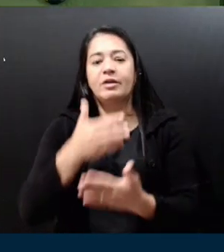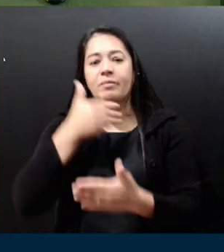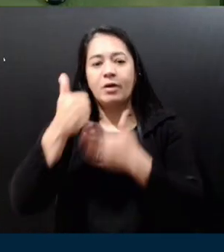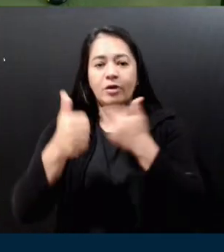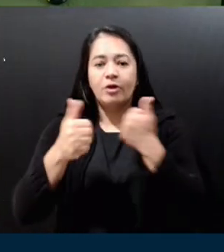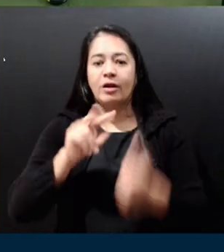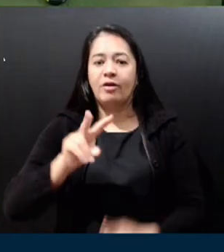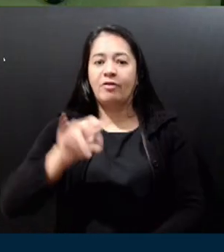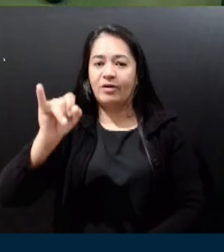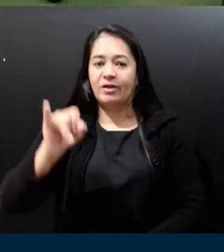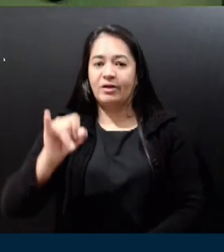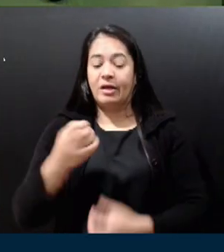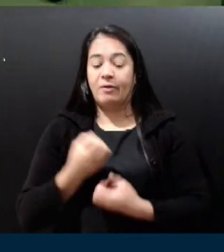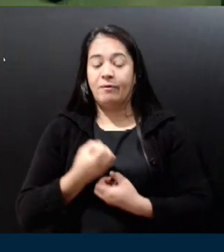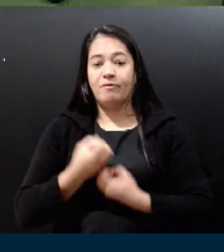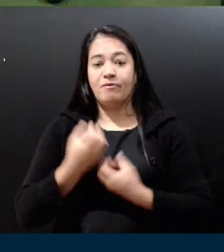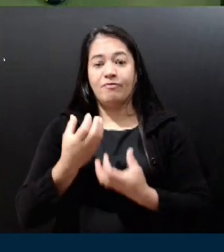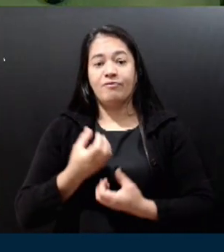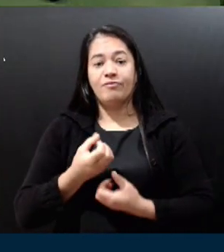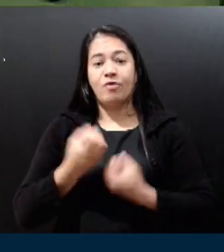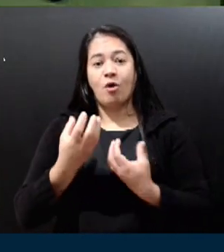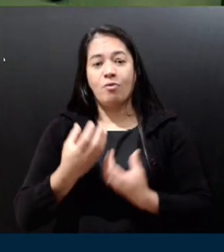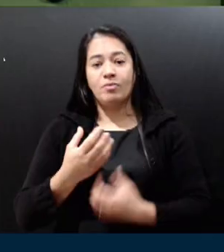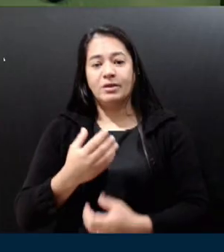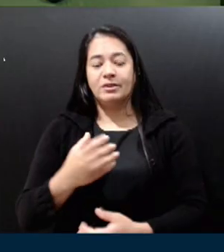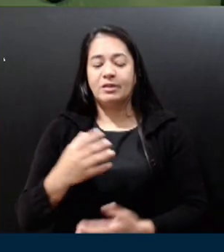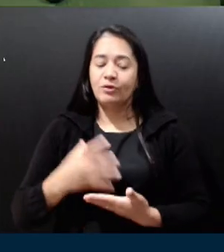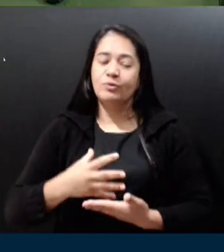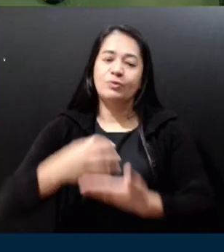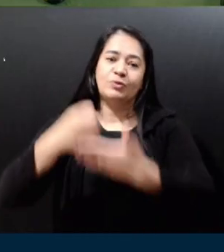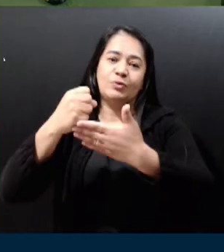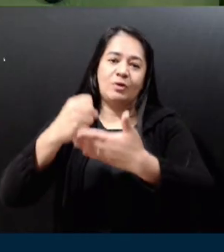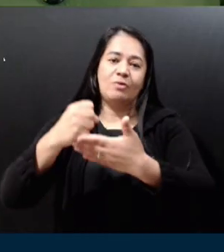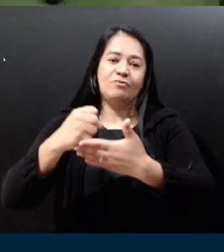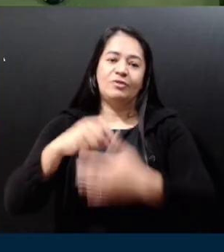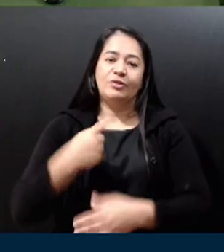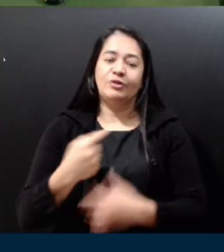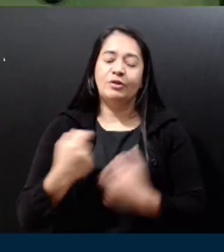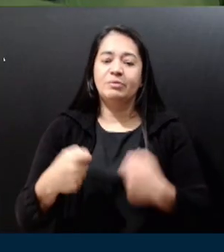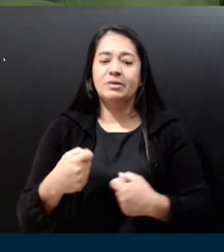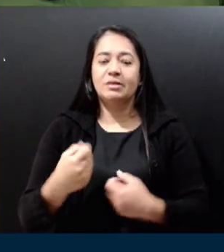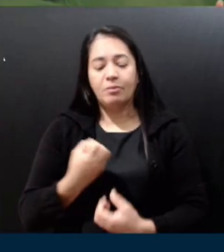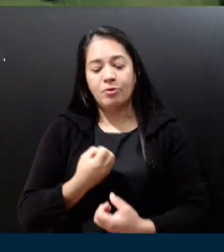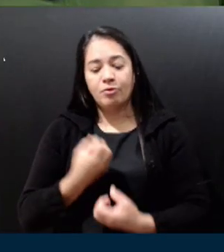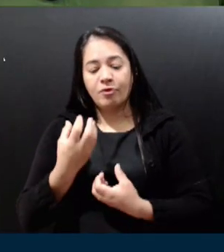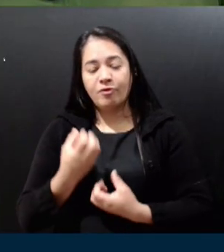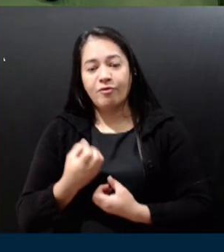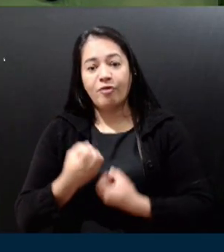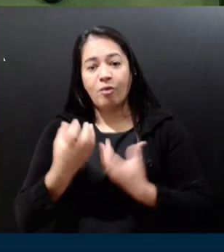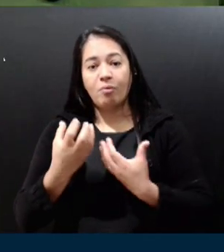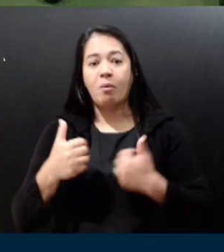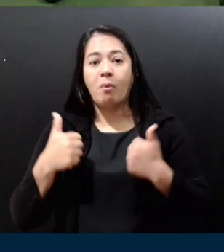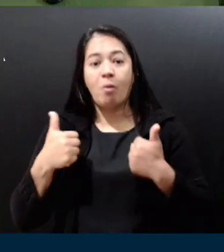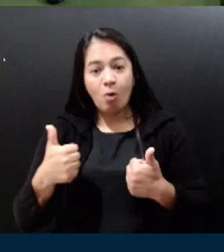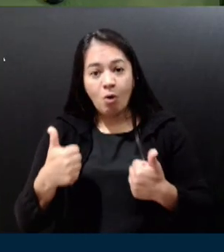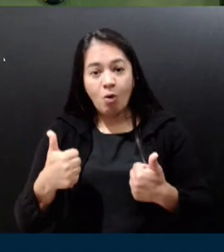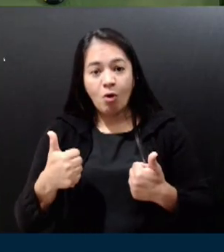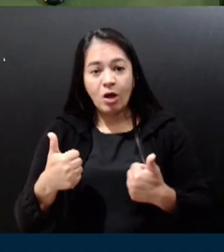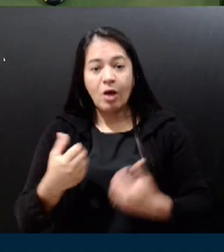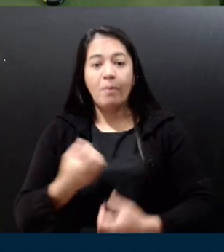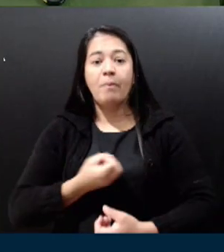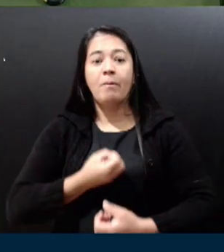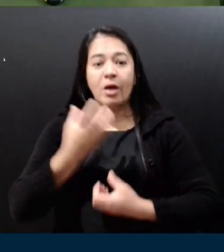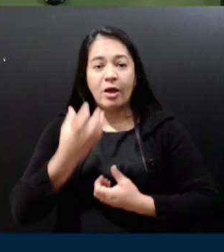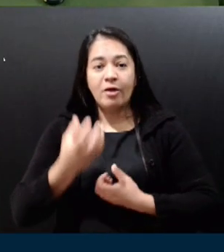né, informação salva. A gente precisa estar informado, mas aquela informação que é uma informação que tem